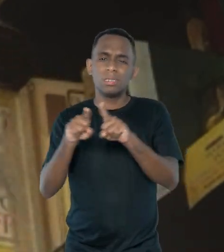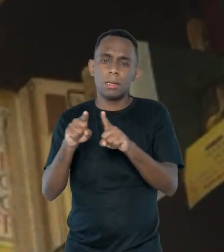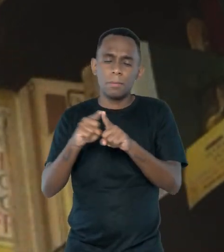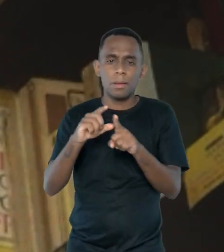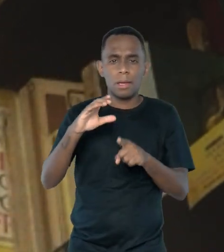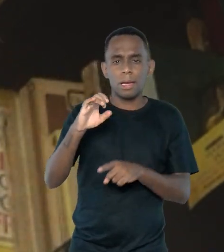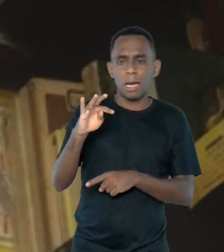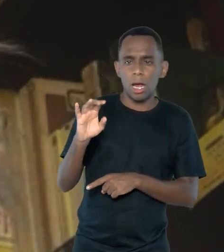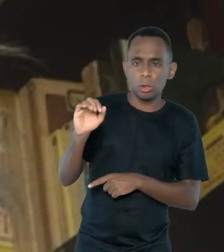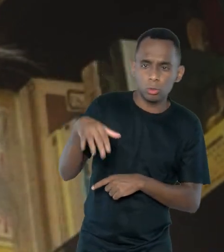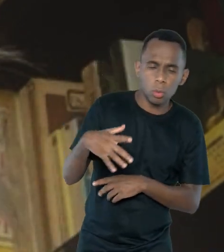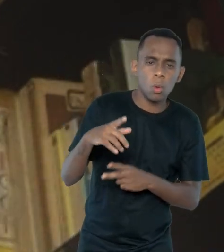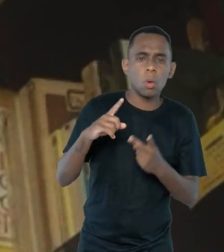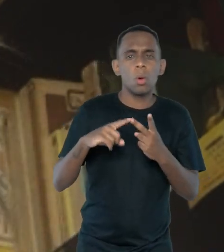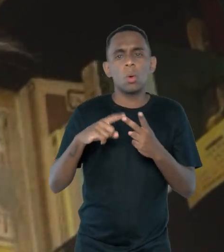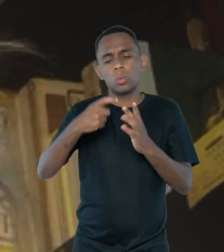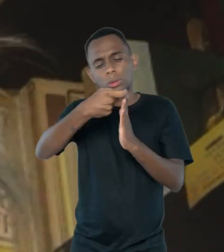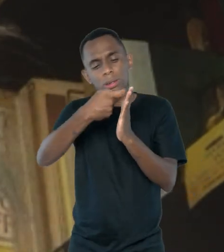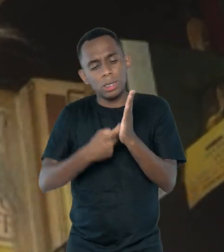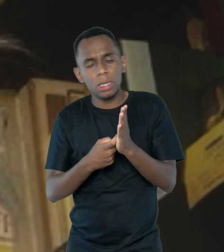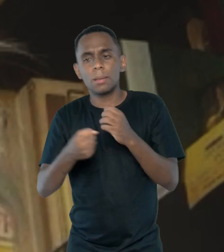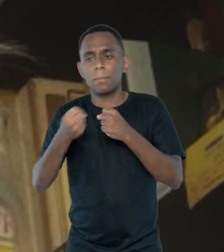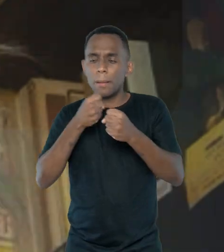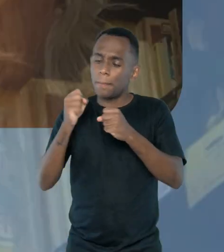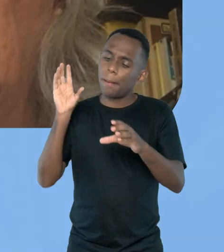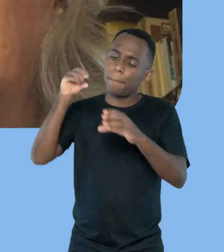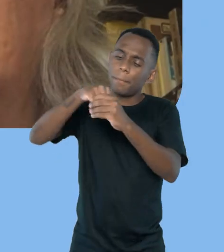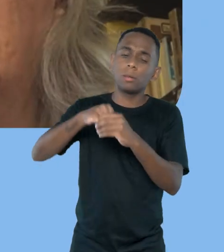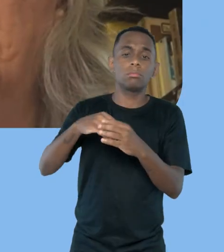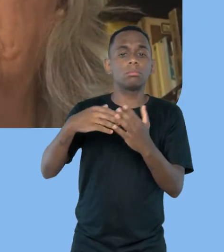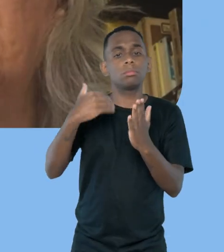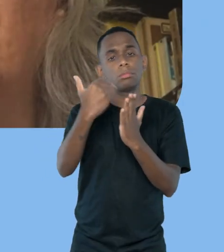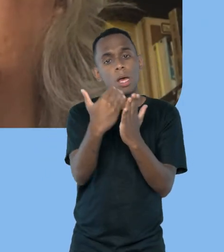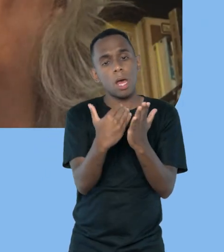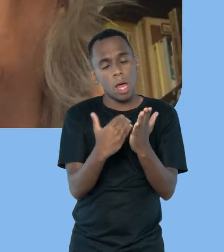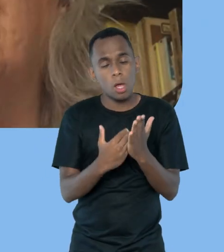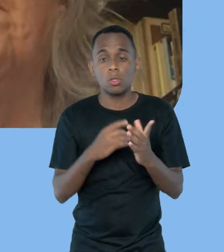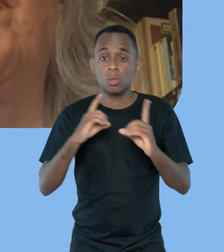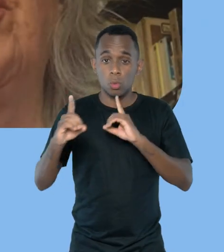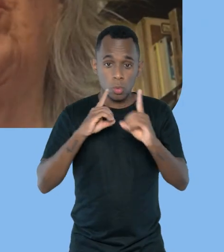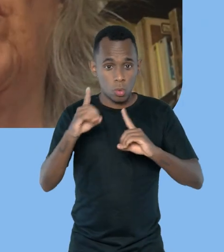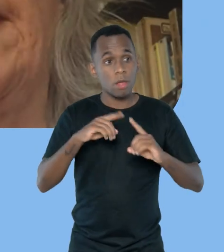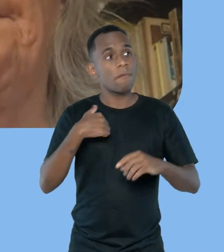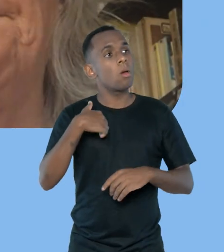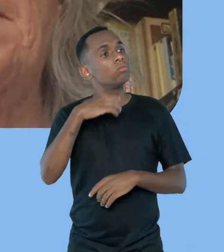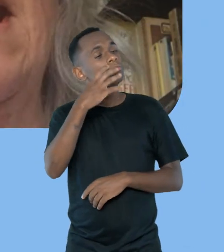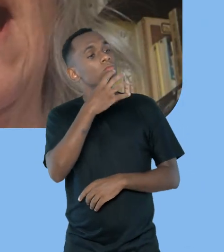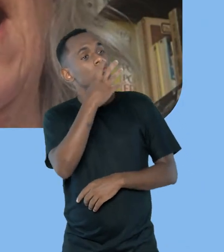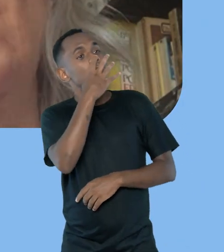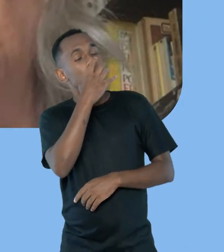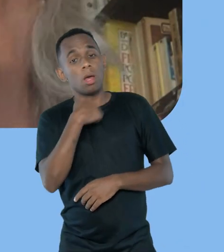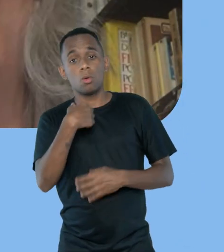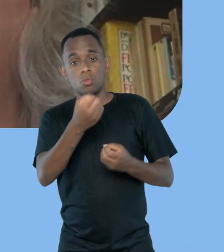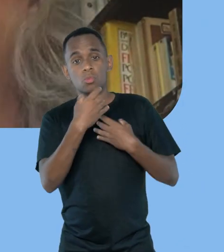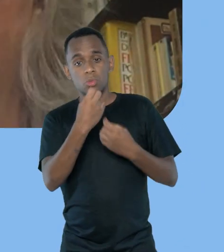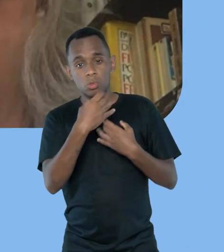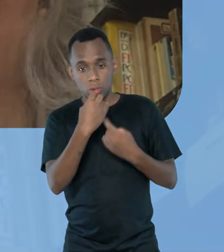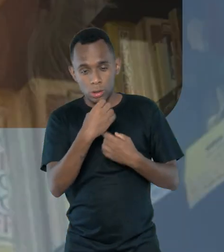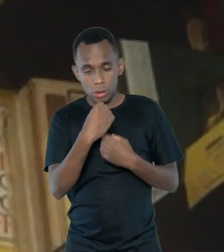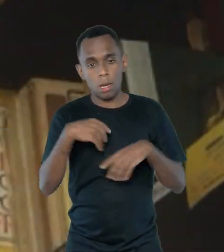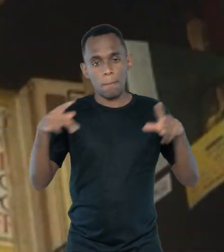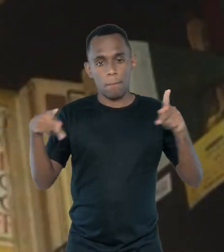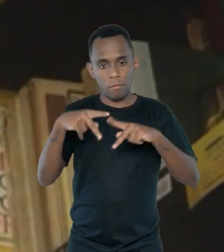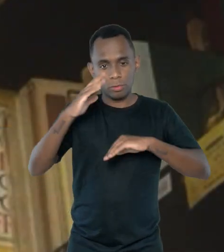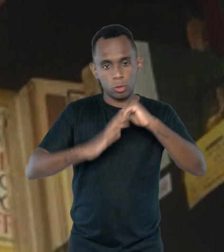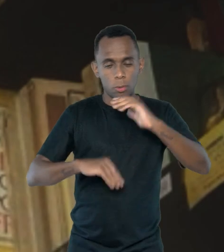cartoons, os textos jornalísticos. Então, a Magda me ensinou a ser professora. Há uma outra